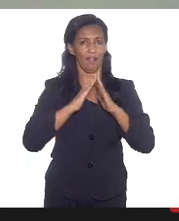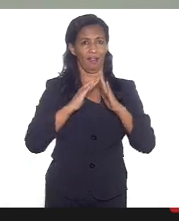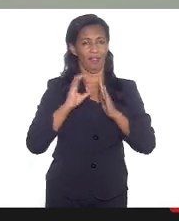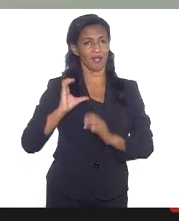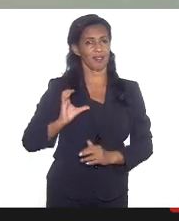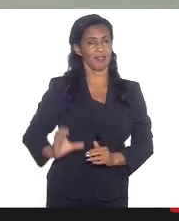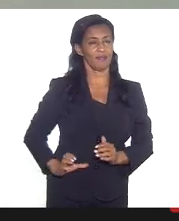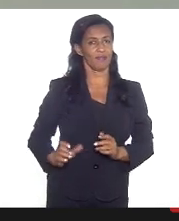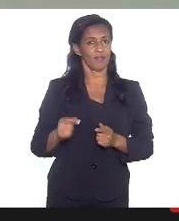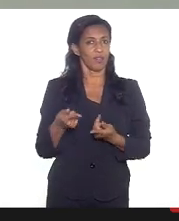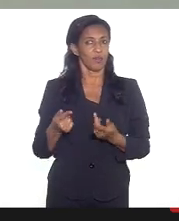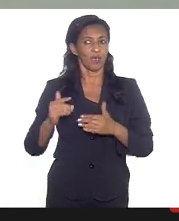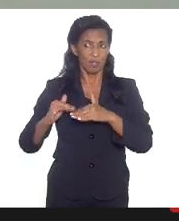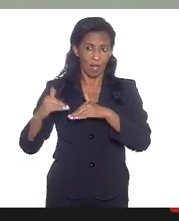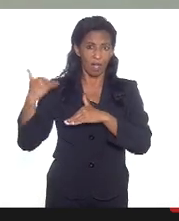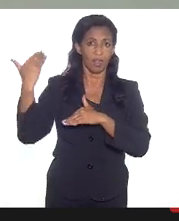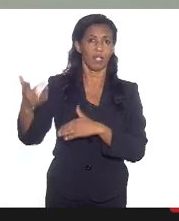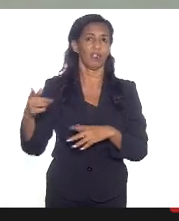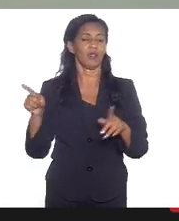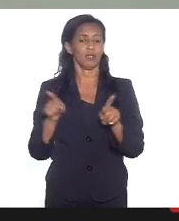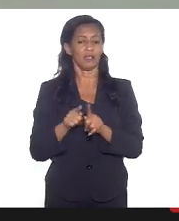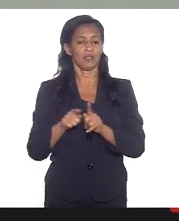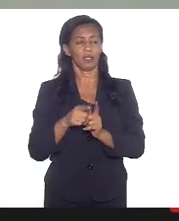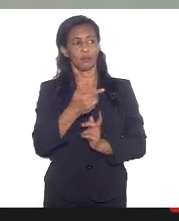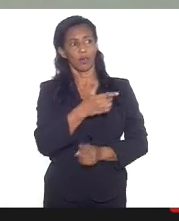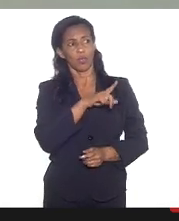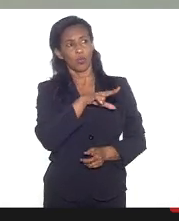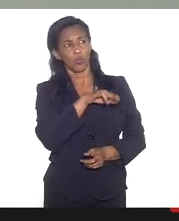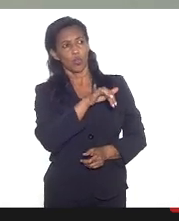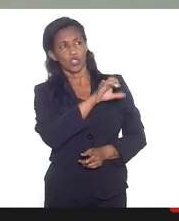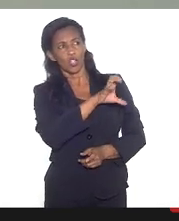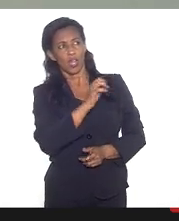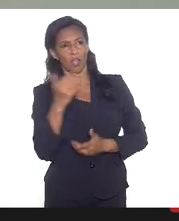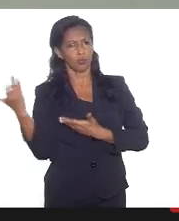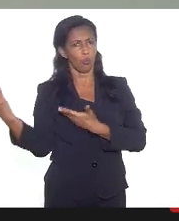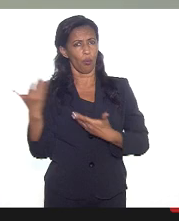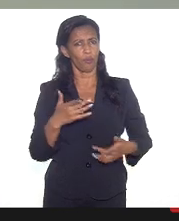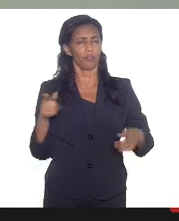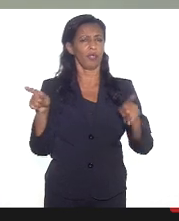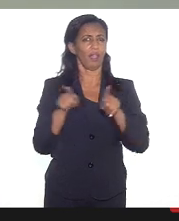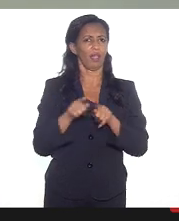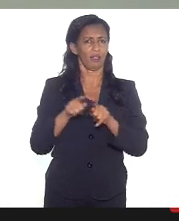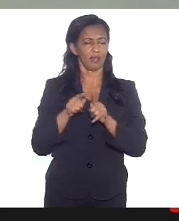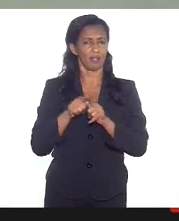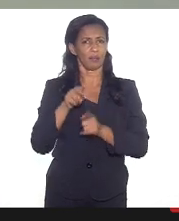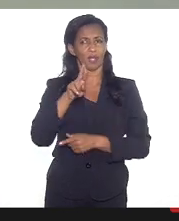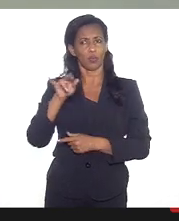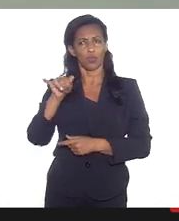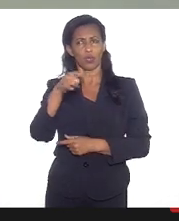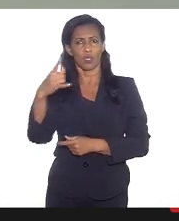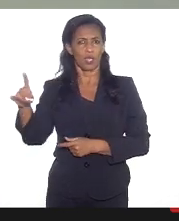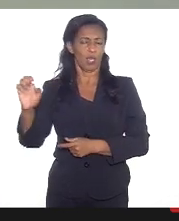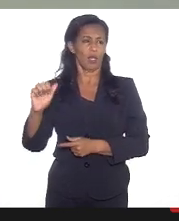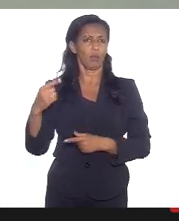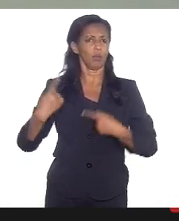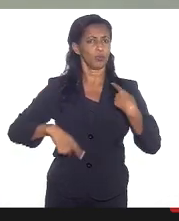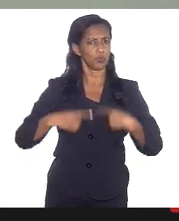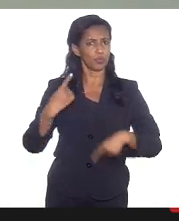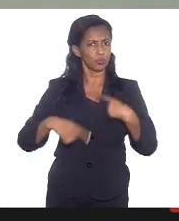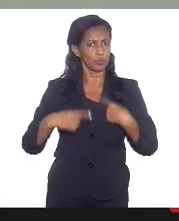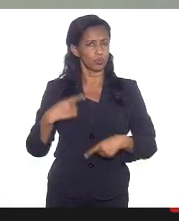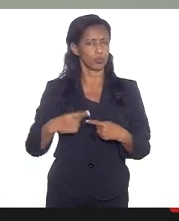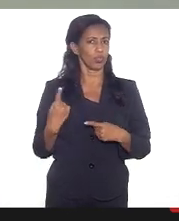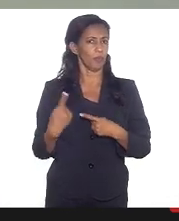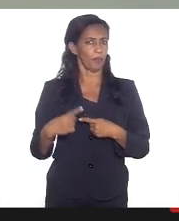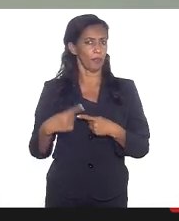Civil, e indo além até a sugestão do Dr. Luiz Cláudio de trazer também membros da União que possam discutir sobre isso,